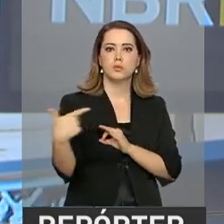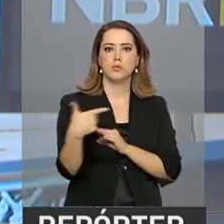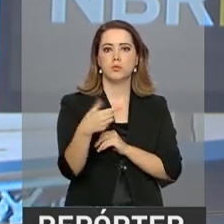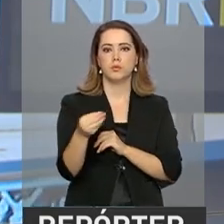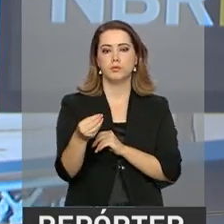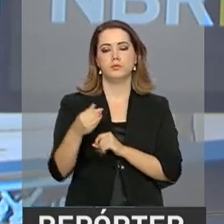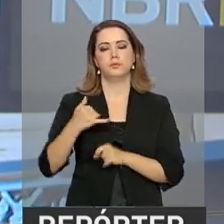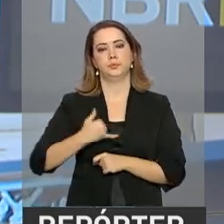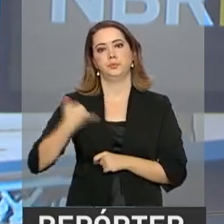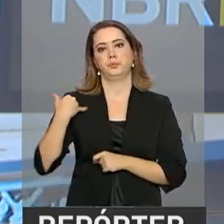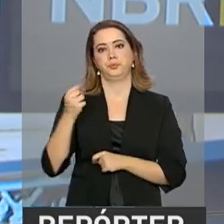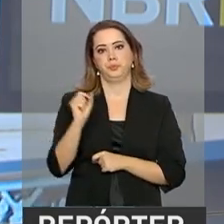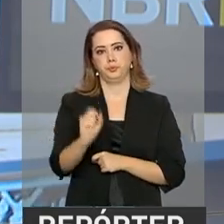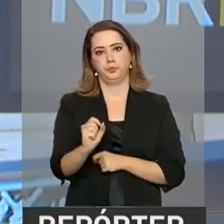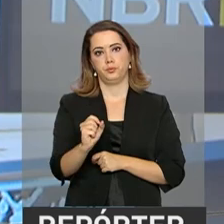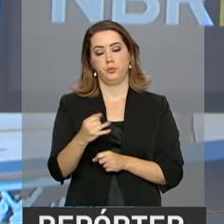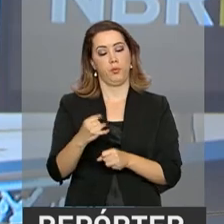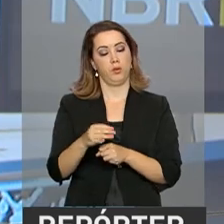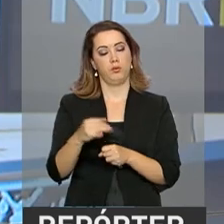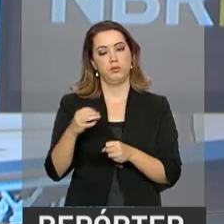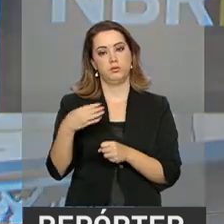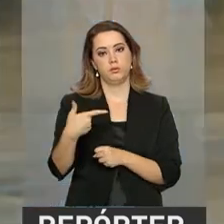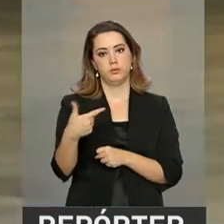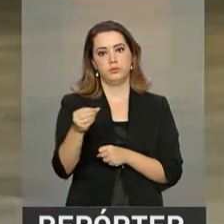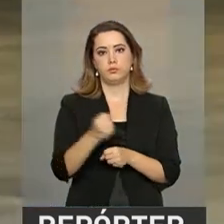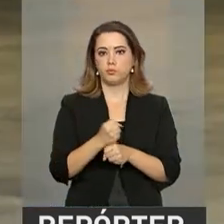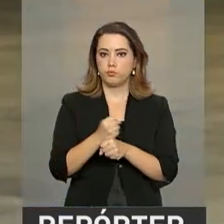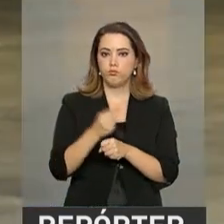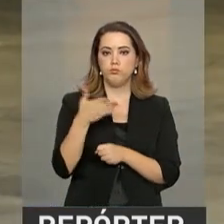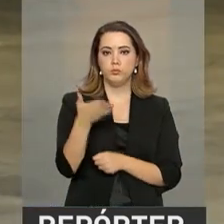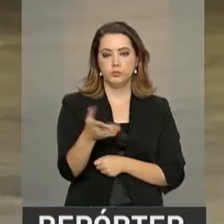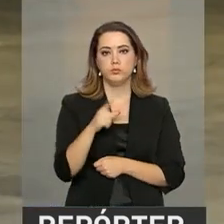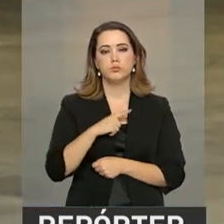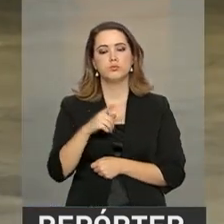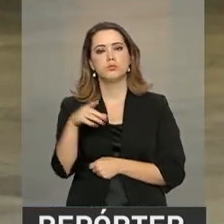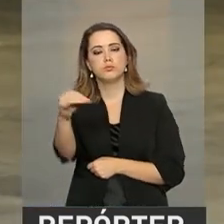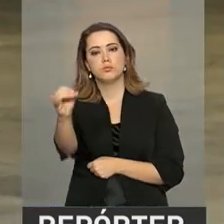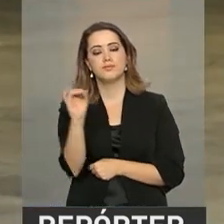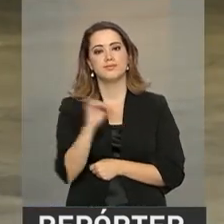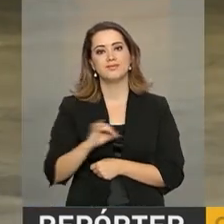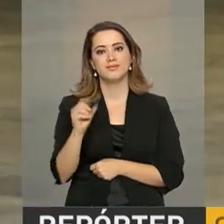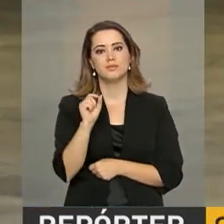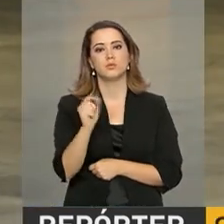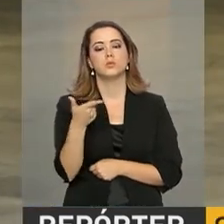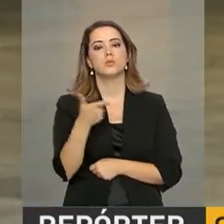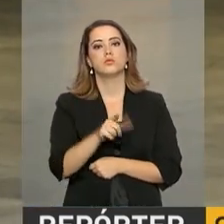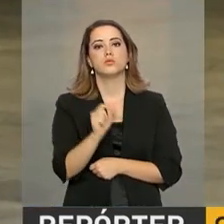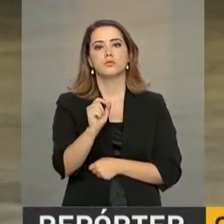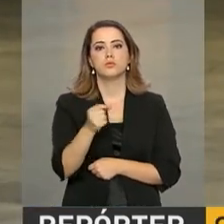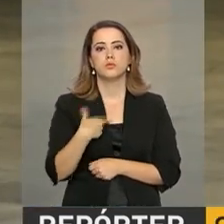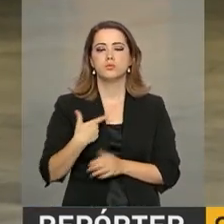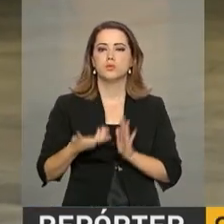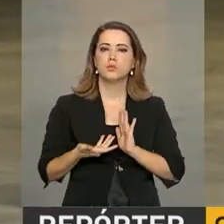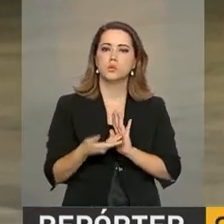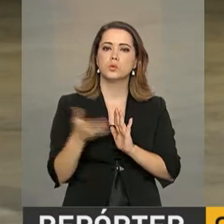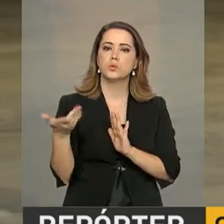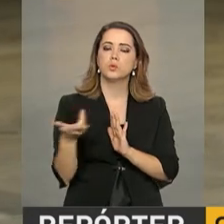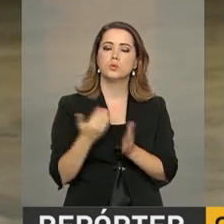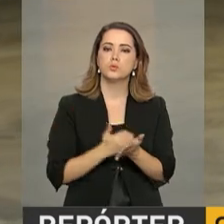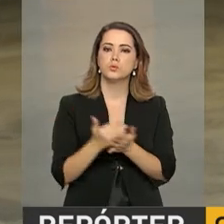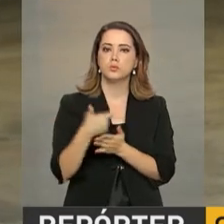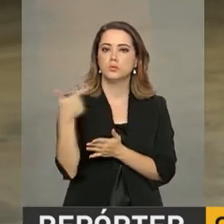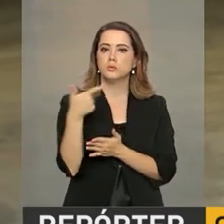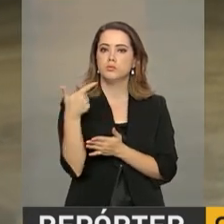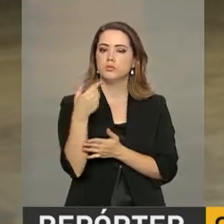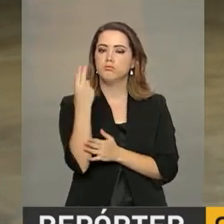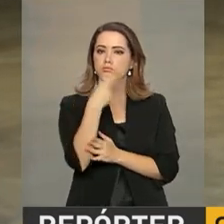Becker traz os detalhes ao vivo para a gente. Olá, Leandro, novamente. A sessão da Câmara começou por volta das 14h,